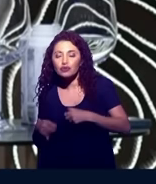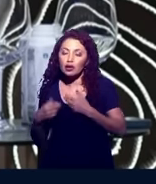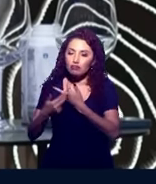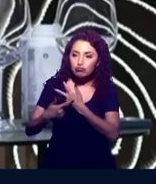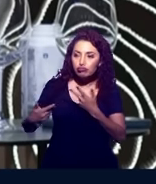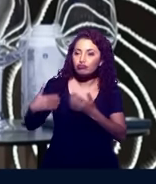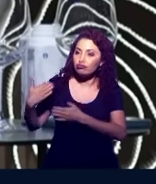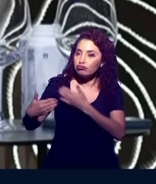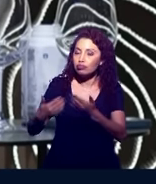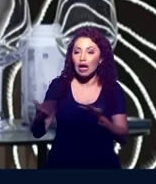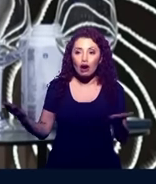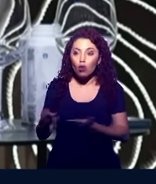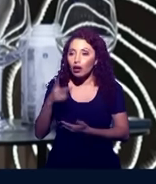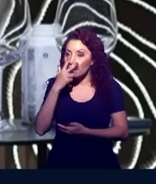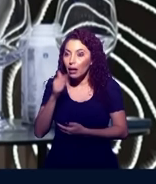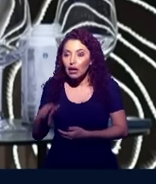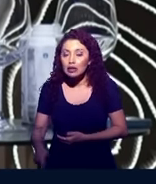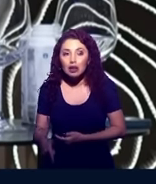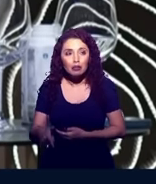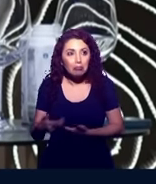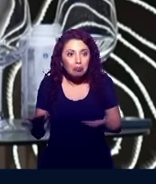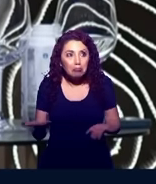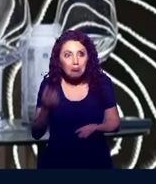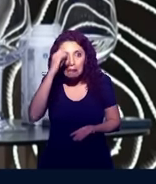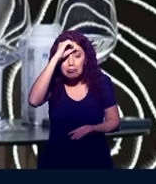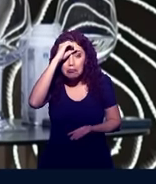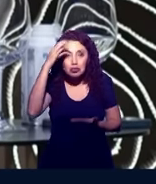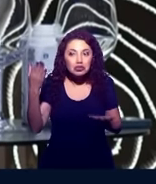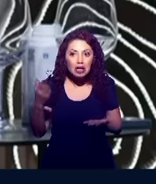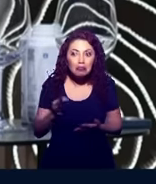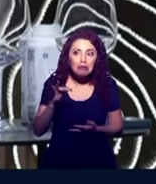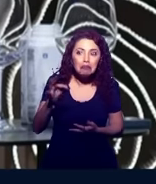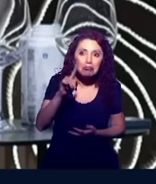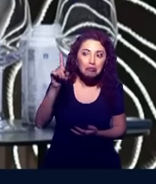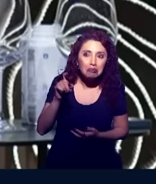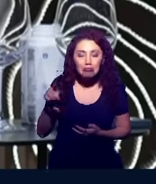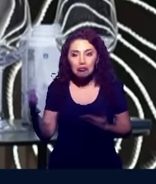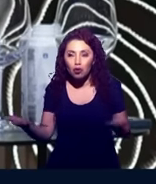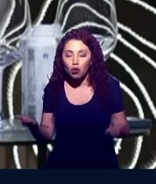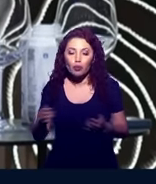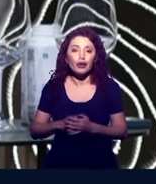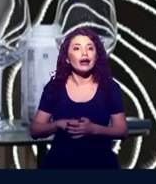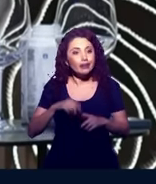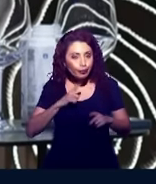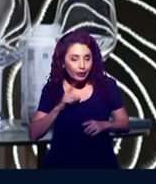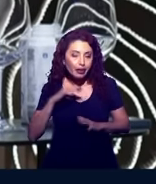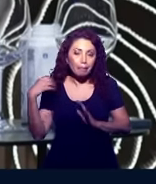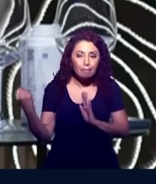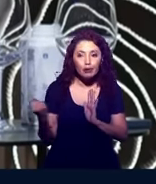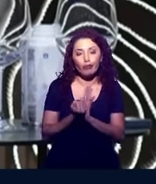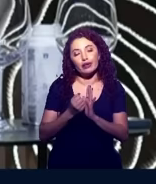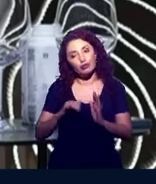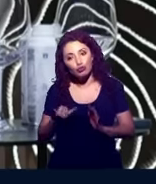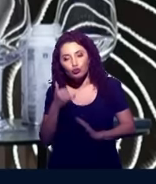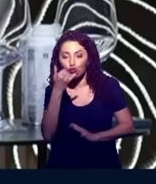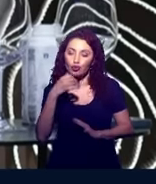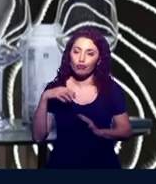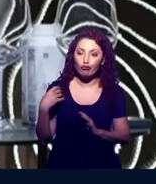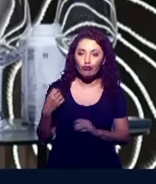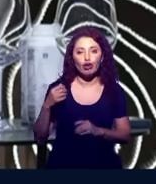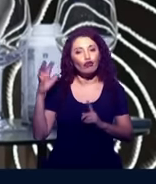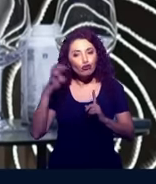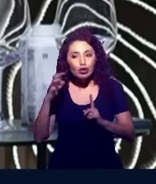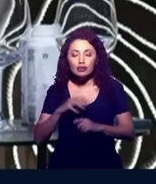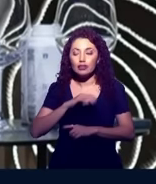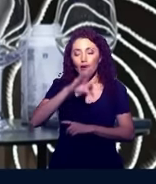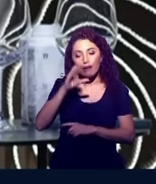eh no escuro el não sabe qual vai ser o dia da amanhã isso tem impacto no juro tem impacto no câmbio tem impacto em todas as